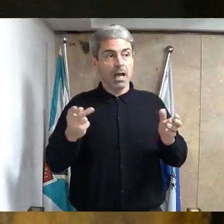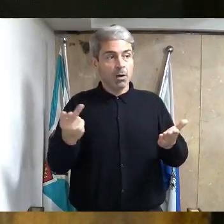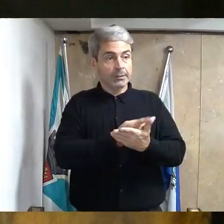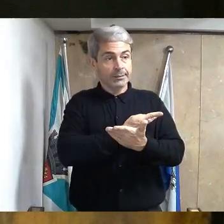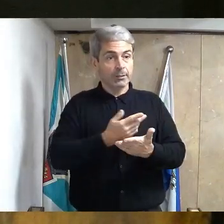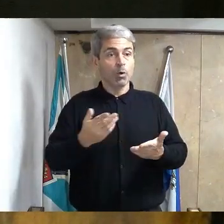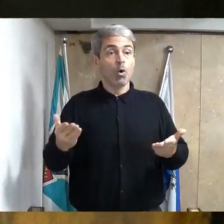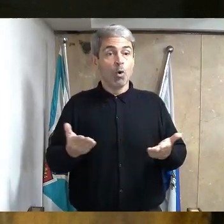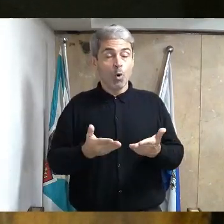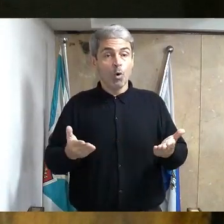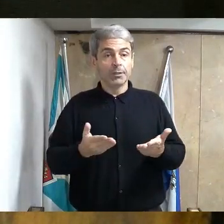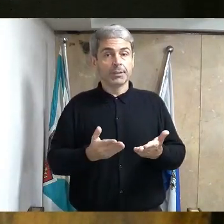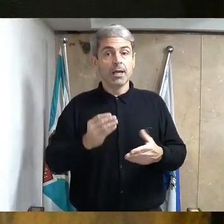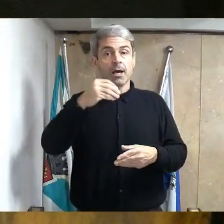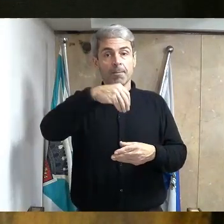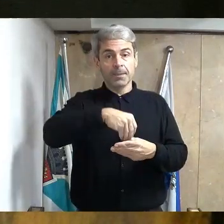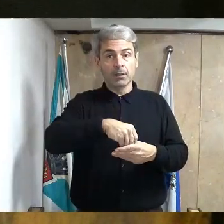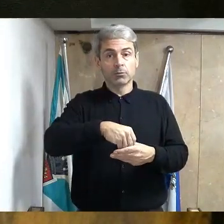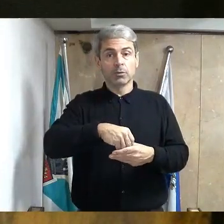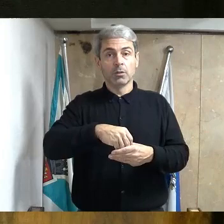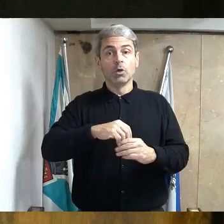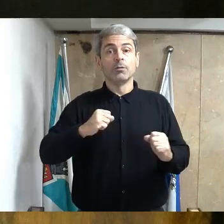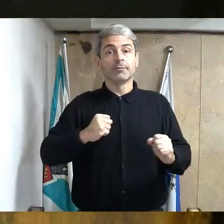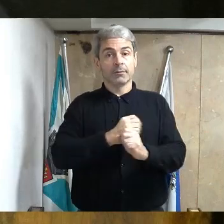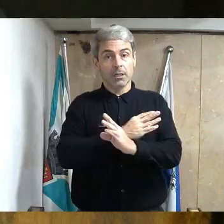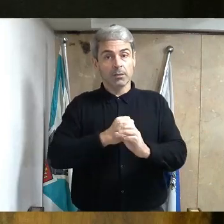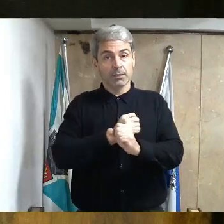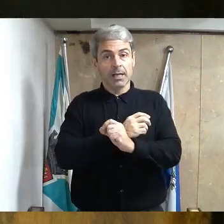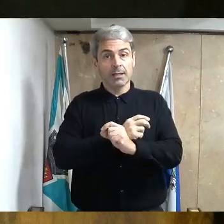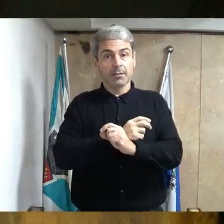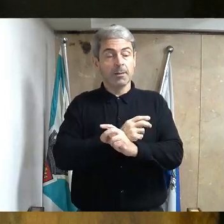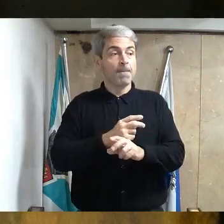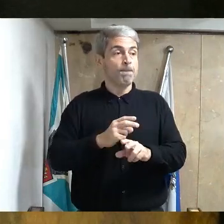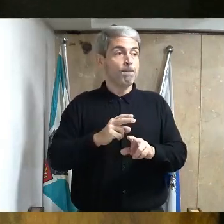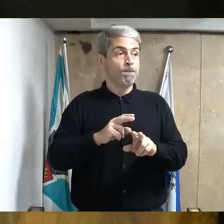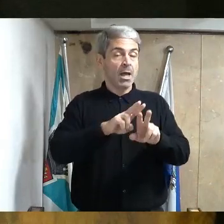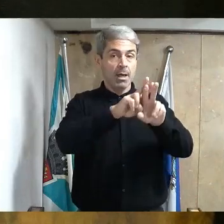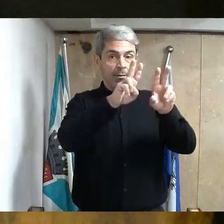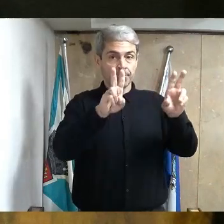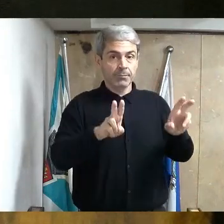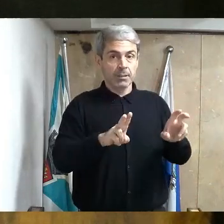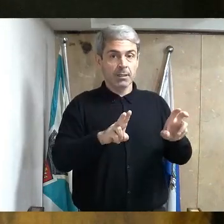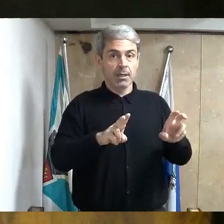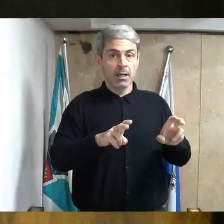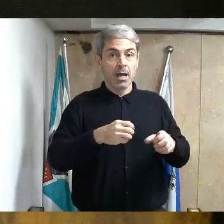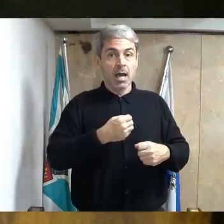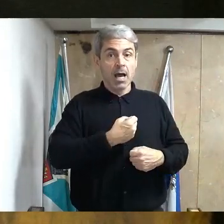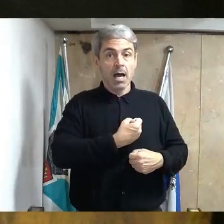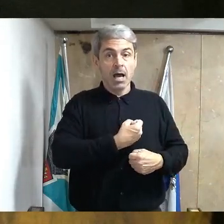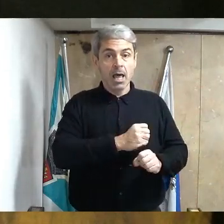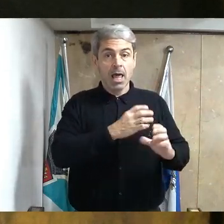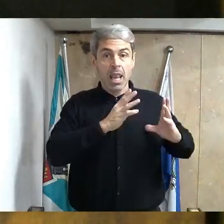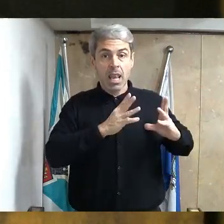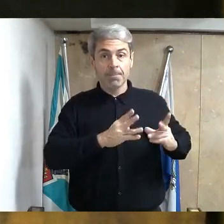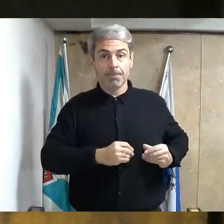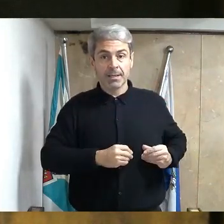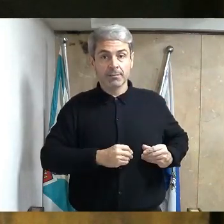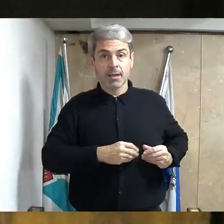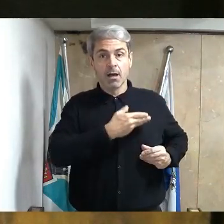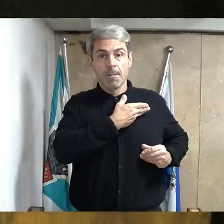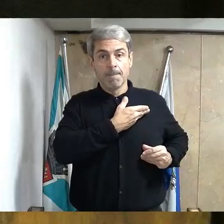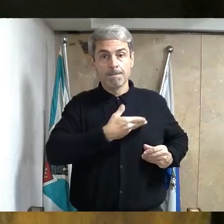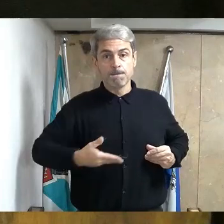hoje dentro do nosso município, a respeito também da limpeza urbana. Nós que estamos com uma limpeza urbana